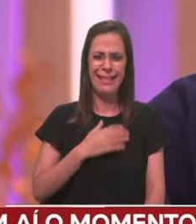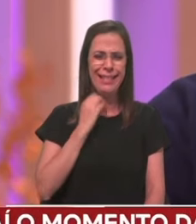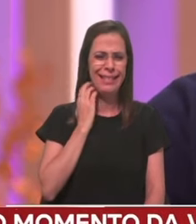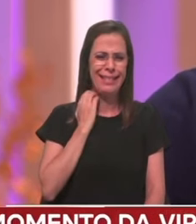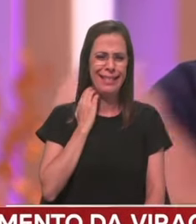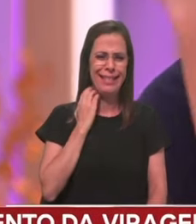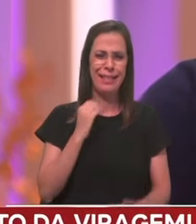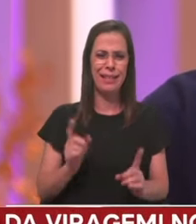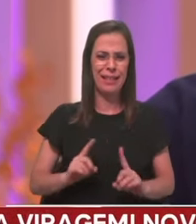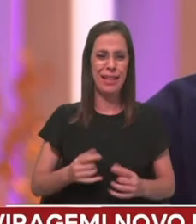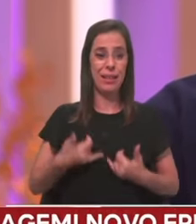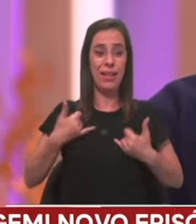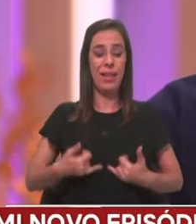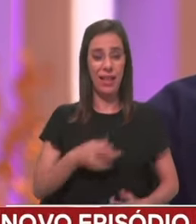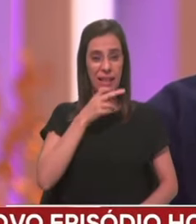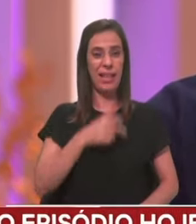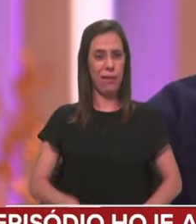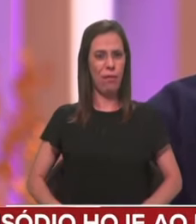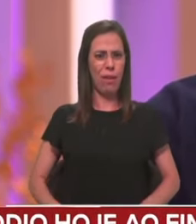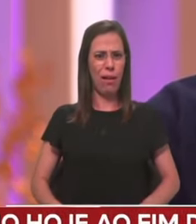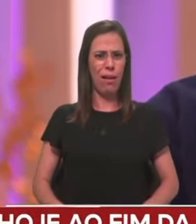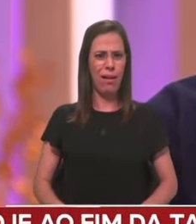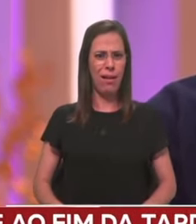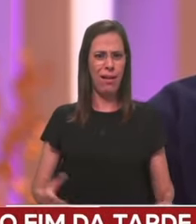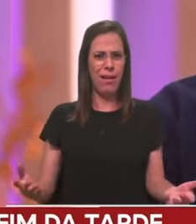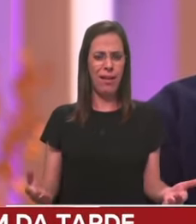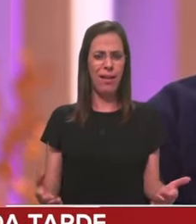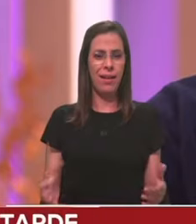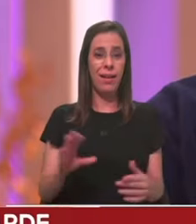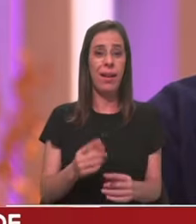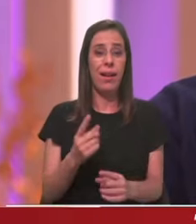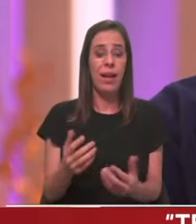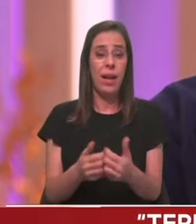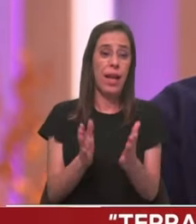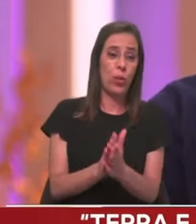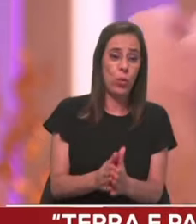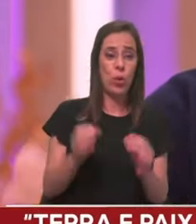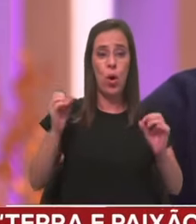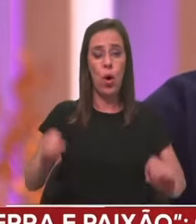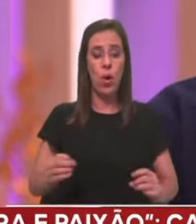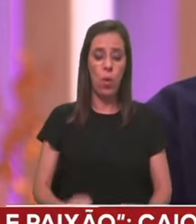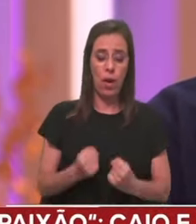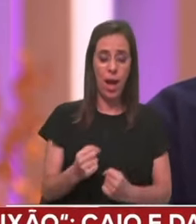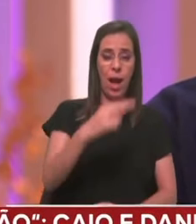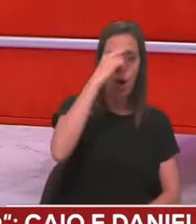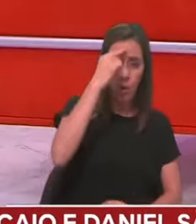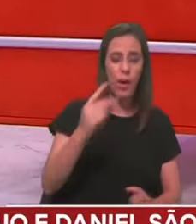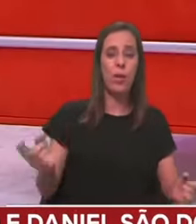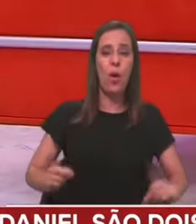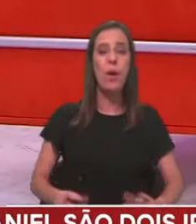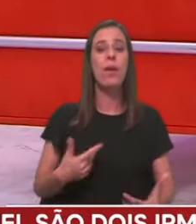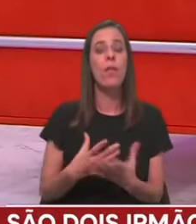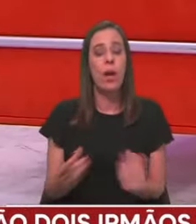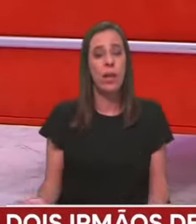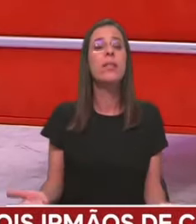não é um momento Isto é um momento eu acho que isto é um momento para cá está mais uma vez qu É Tudo ou Nada ou tenho fibra para aguentar Isto ou não tenho e vou